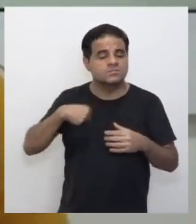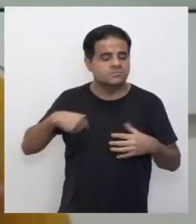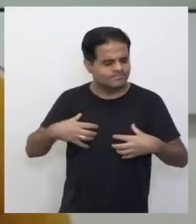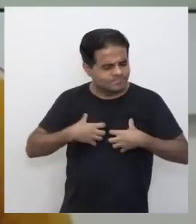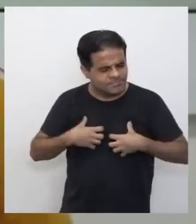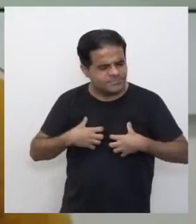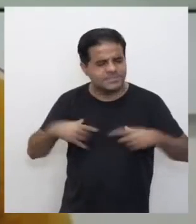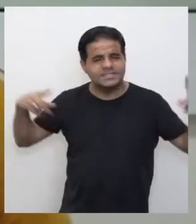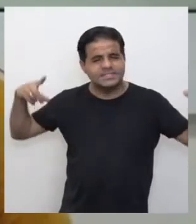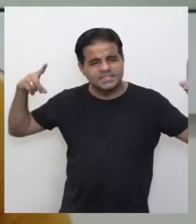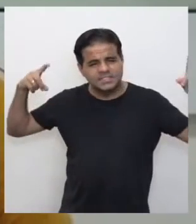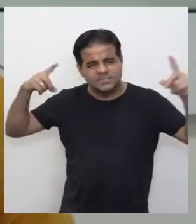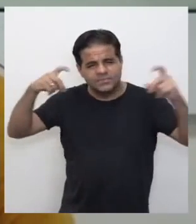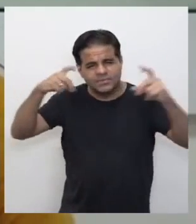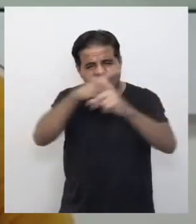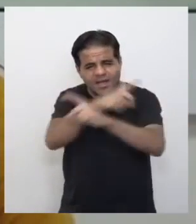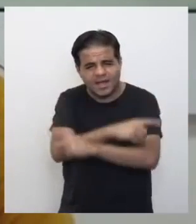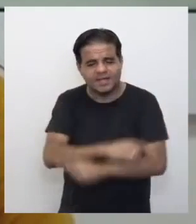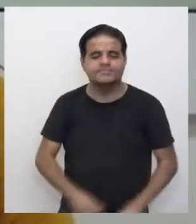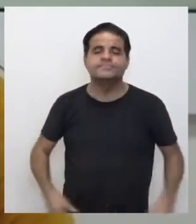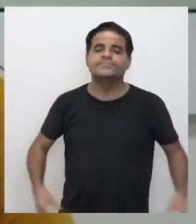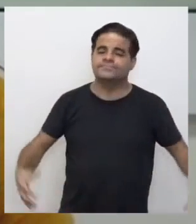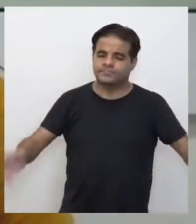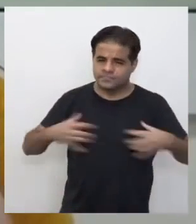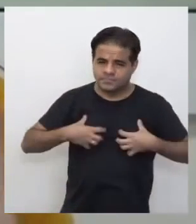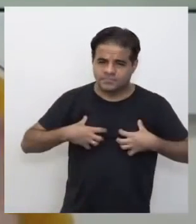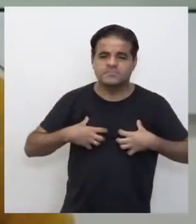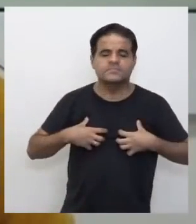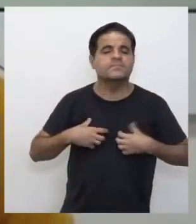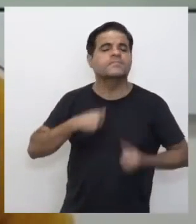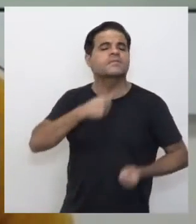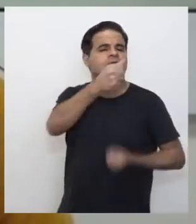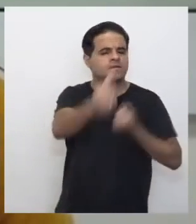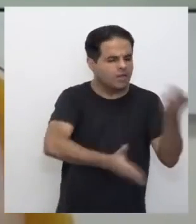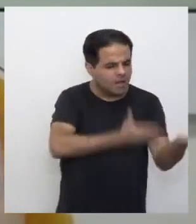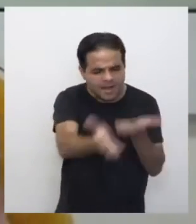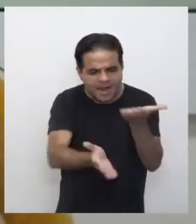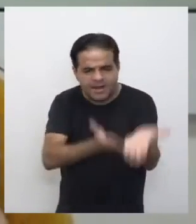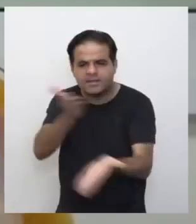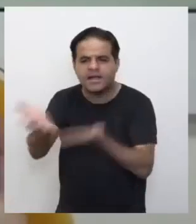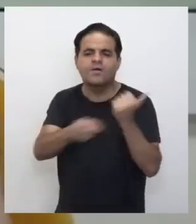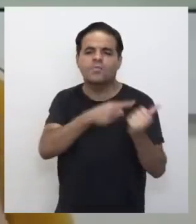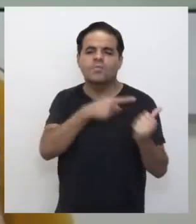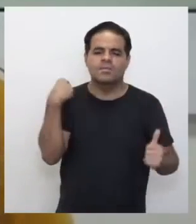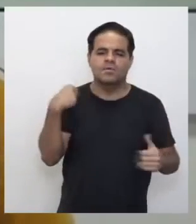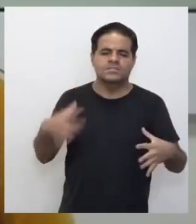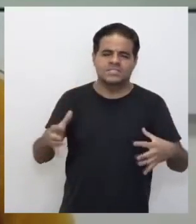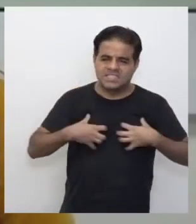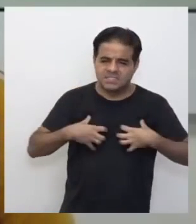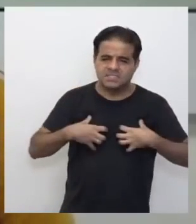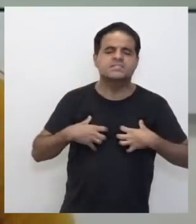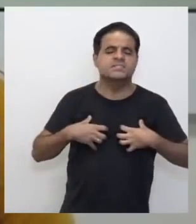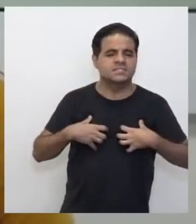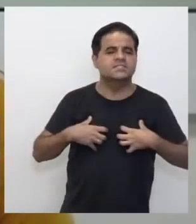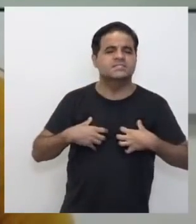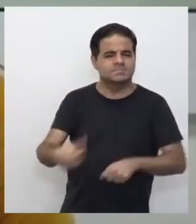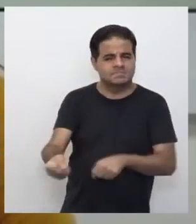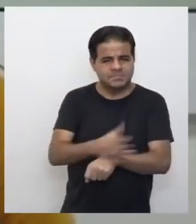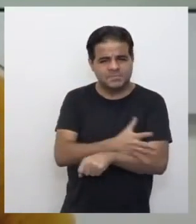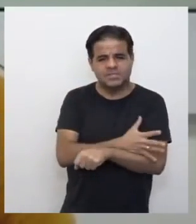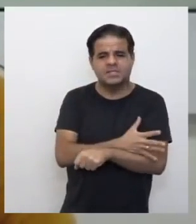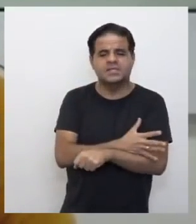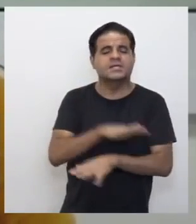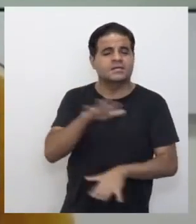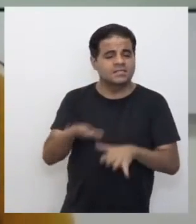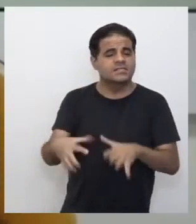sente dificuldade, né, para lidar com a morte, com os sentimentos e as emoções que a